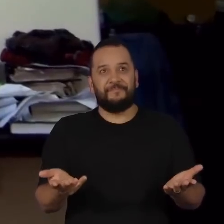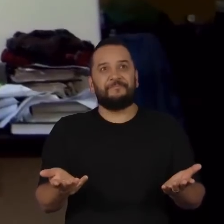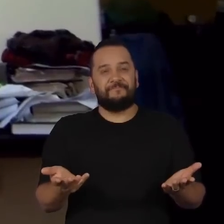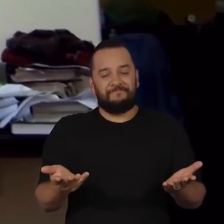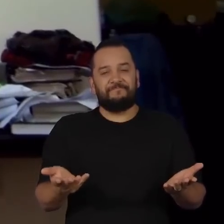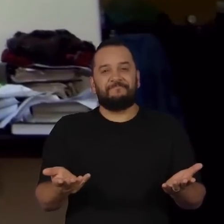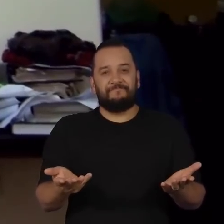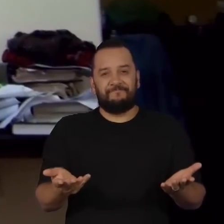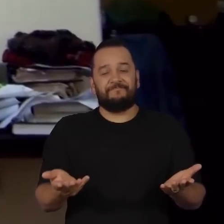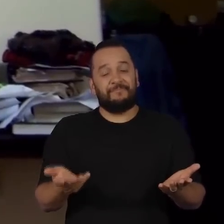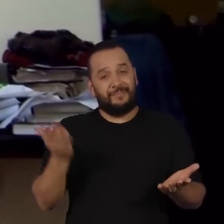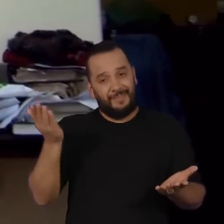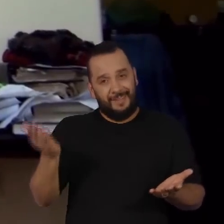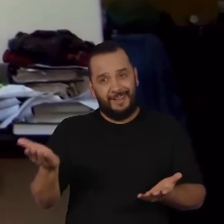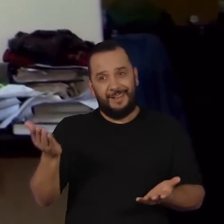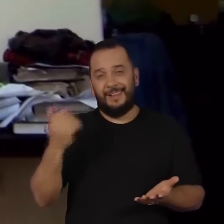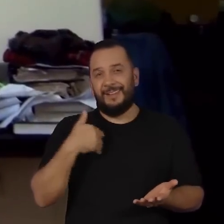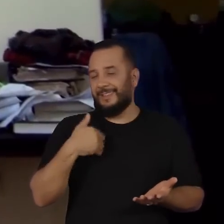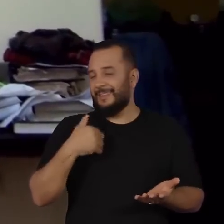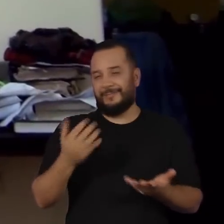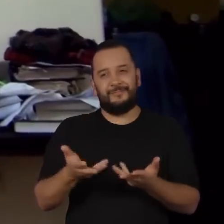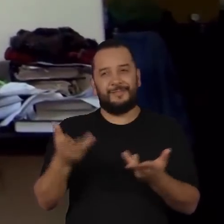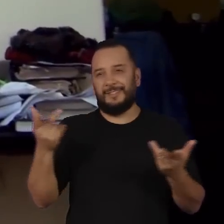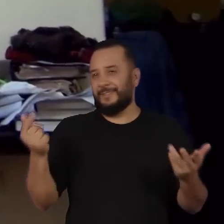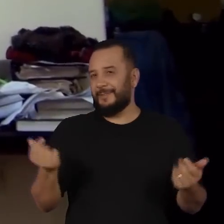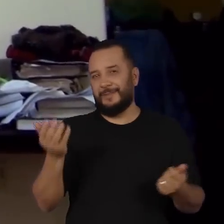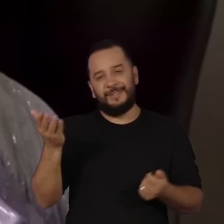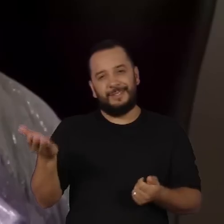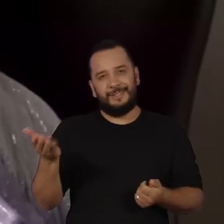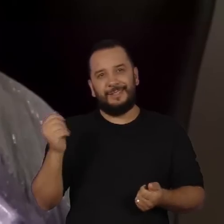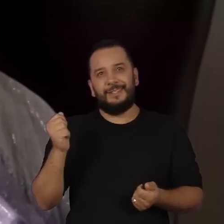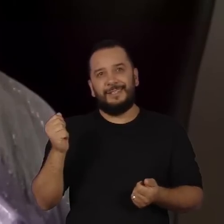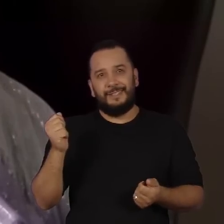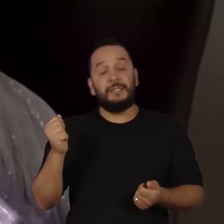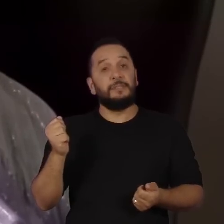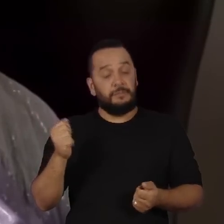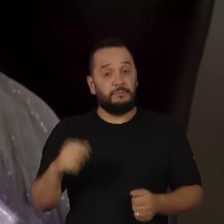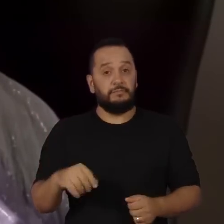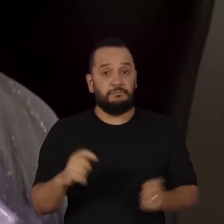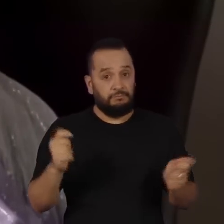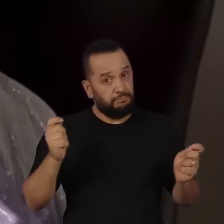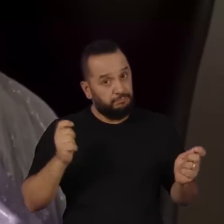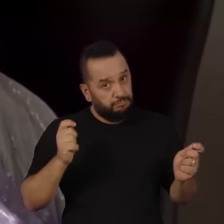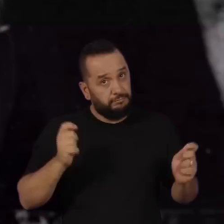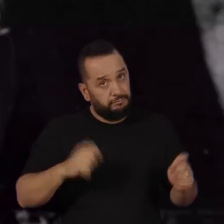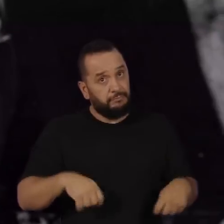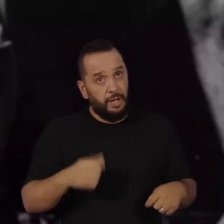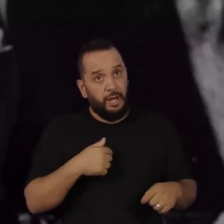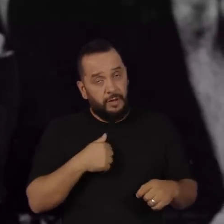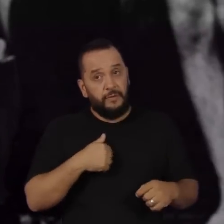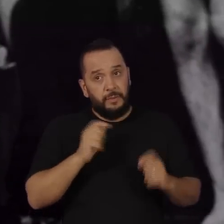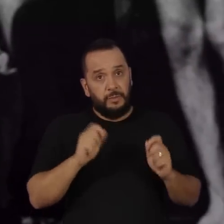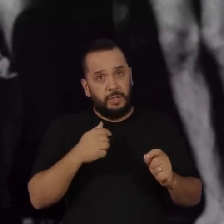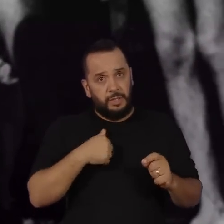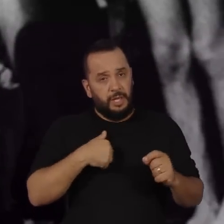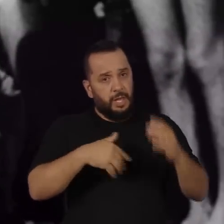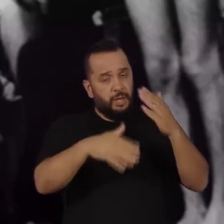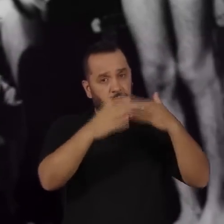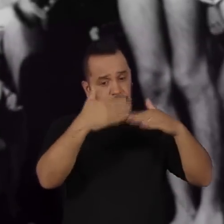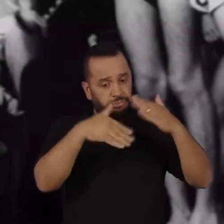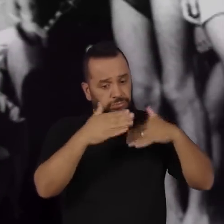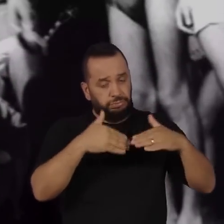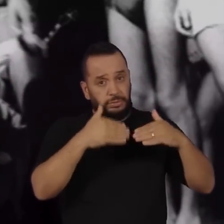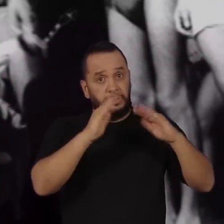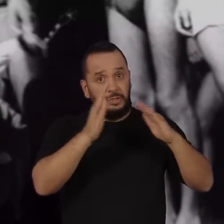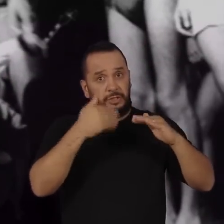Ela era uma figura extraordinária, não é? Lá dava para você ir pro fundo. Nunca